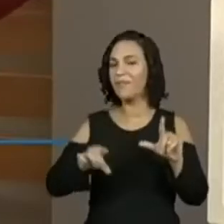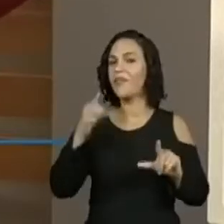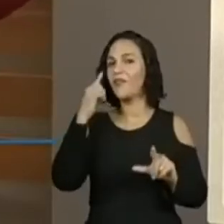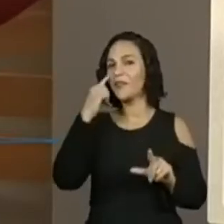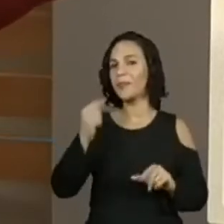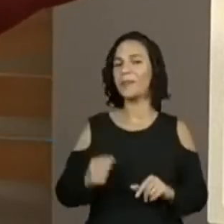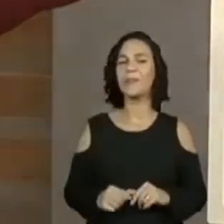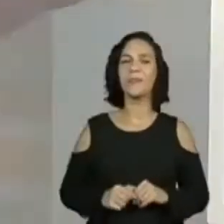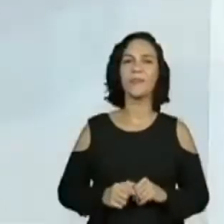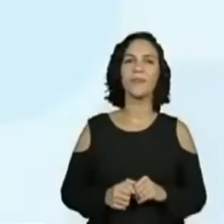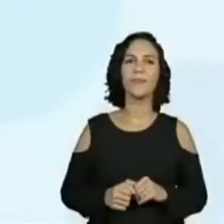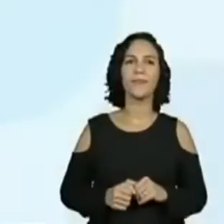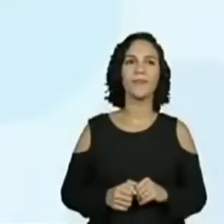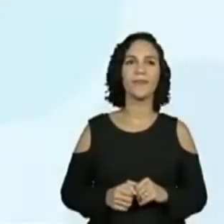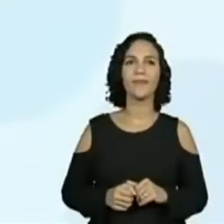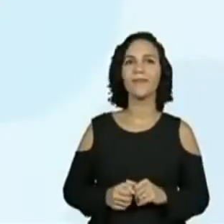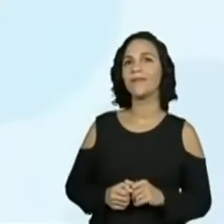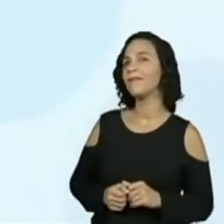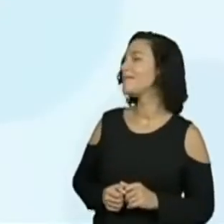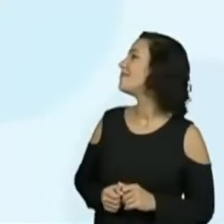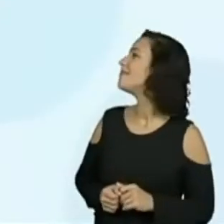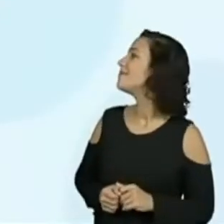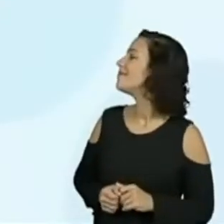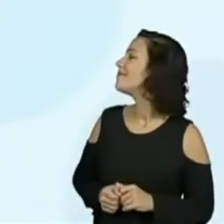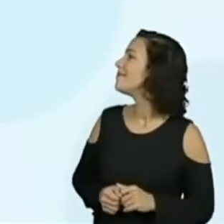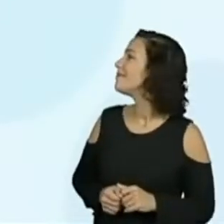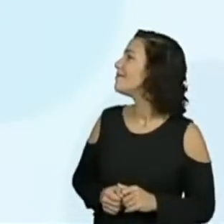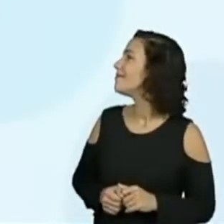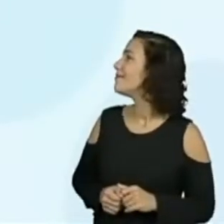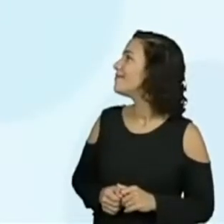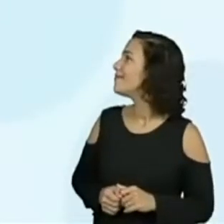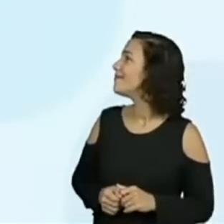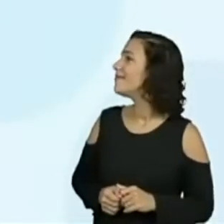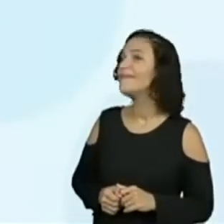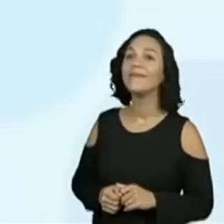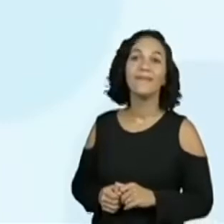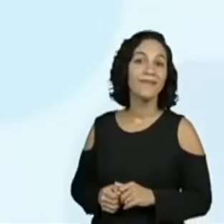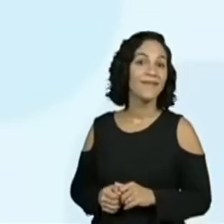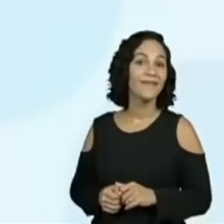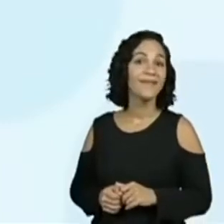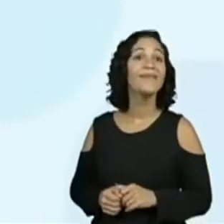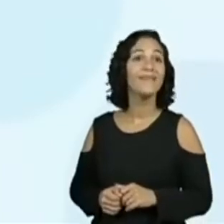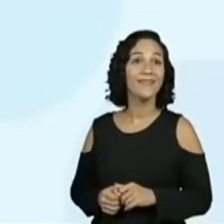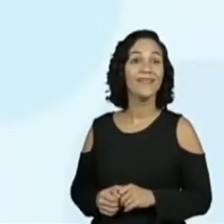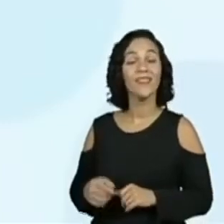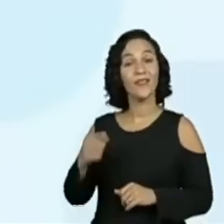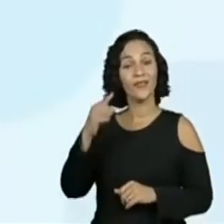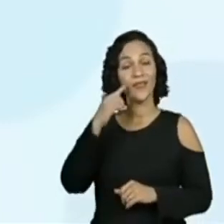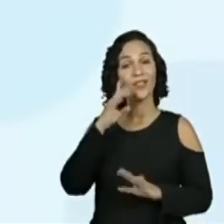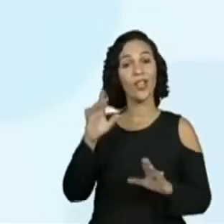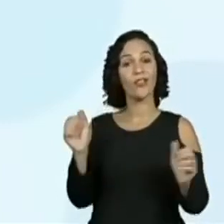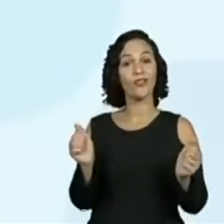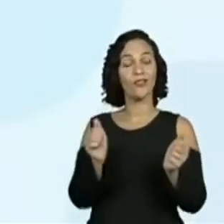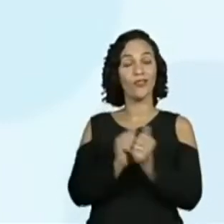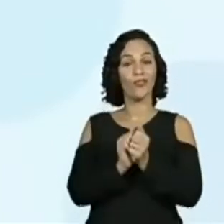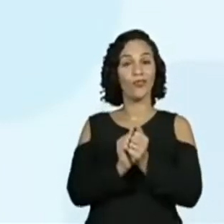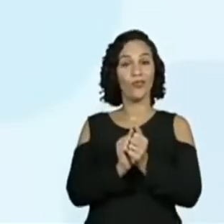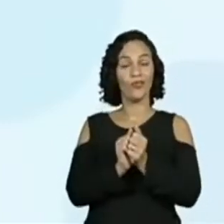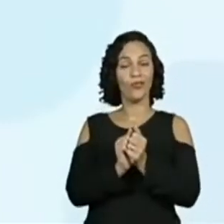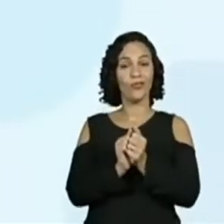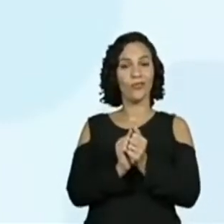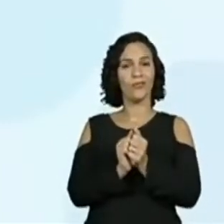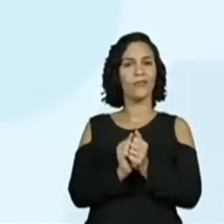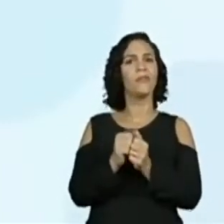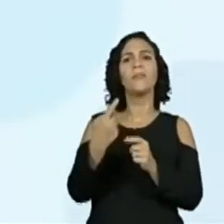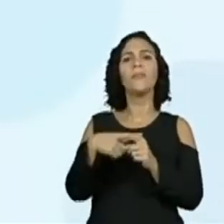conhecer? Olha só, e essa já veio junto com a imagem. Porque se viesse, por que